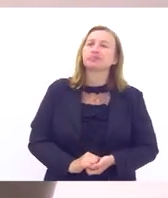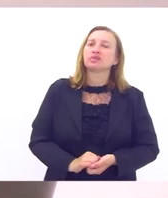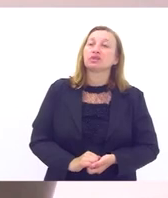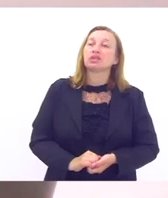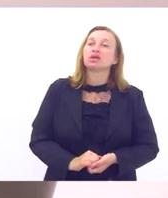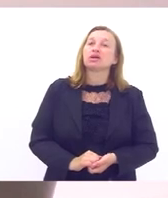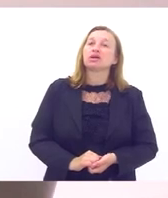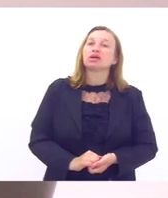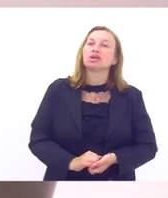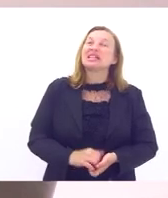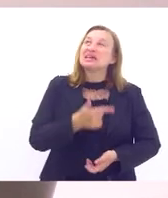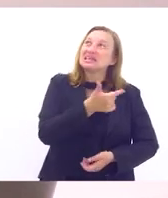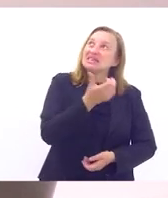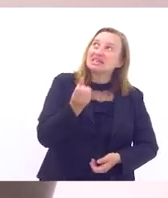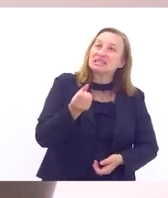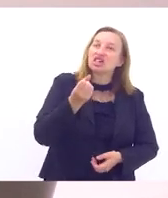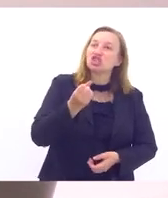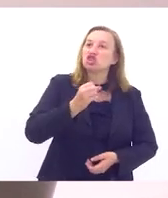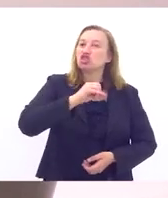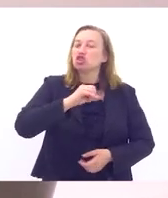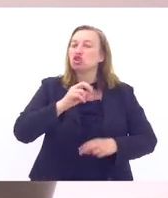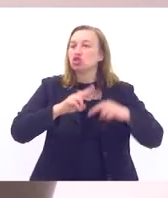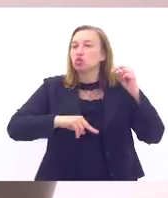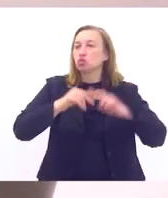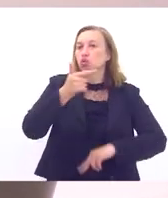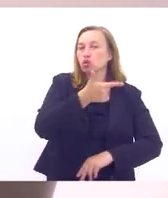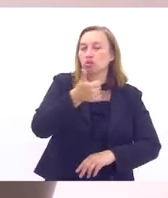Em 16 de junho de 2023,